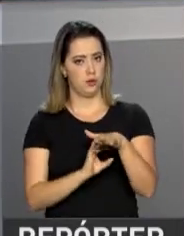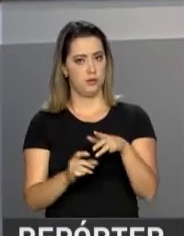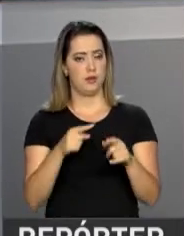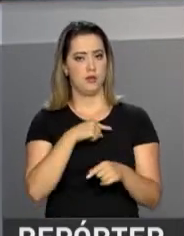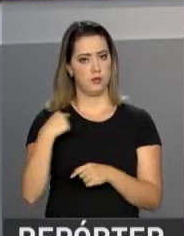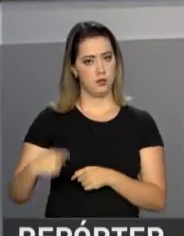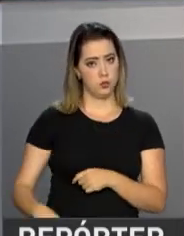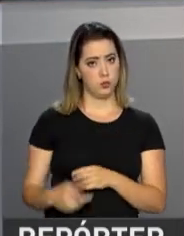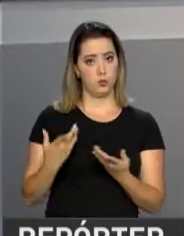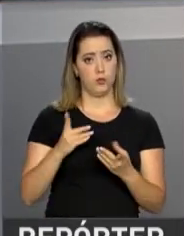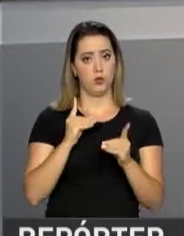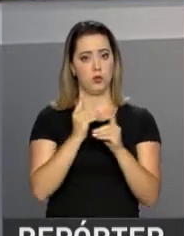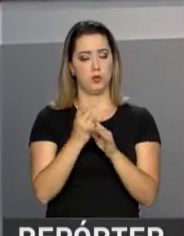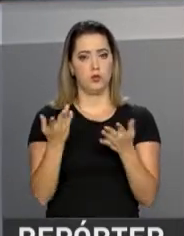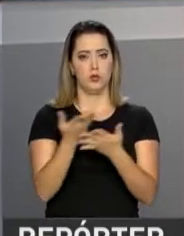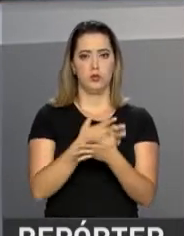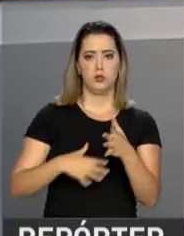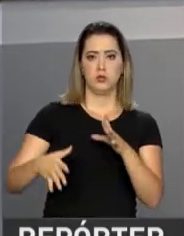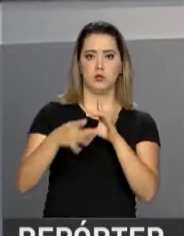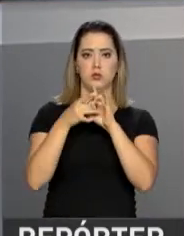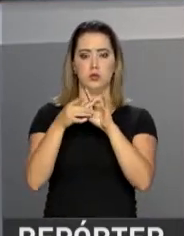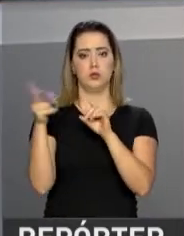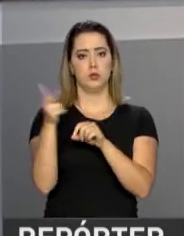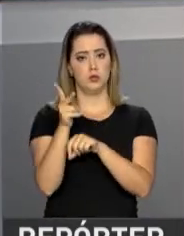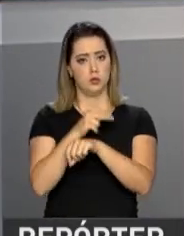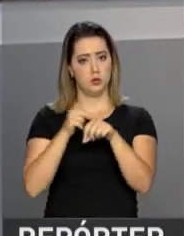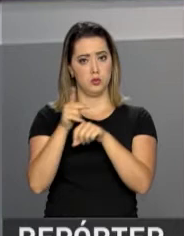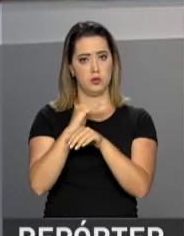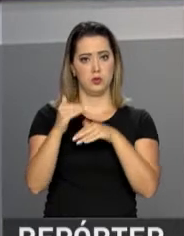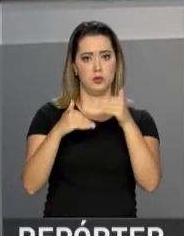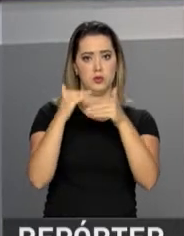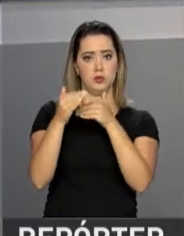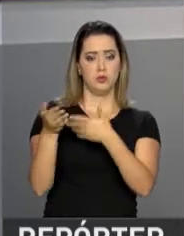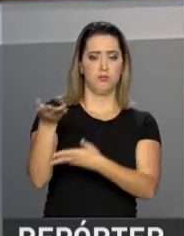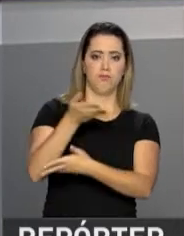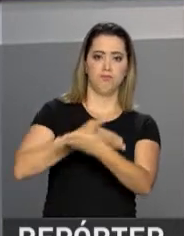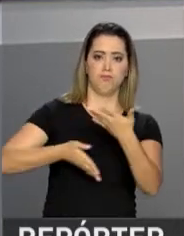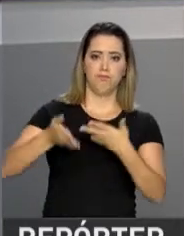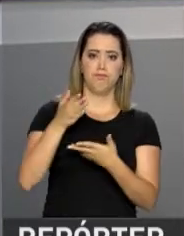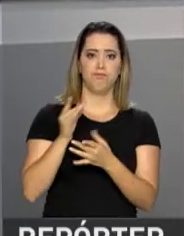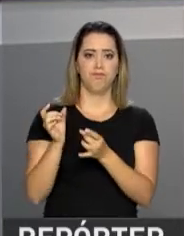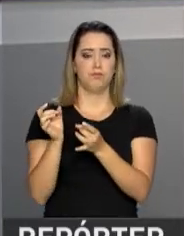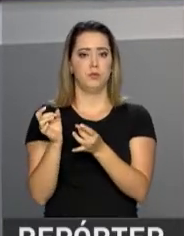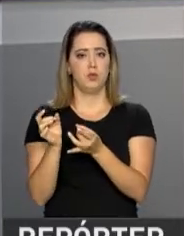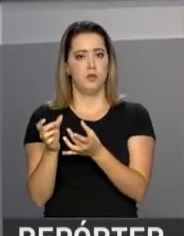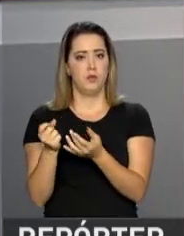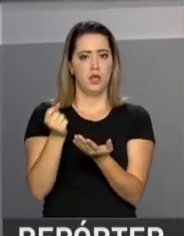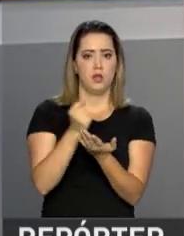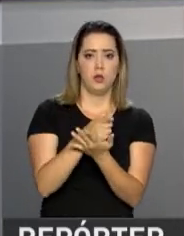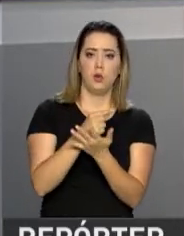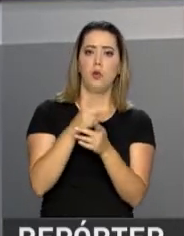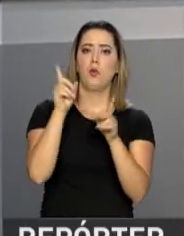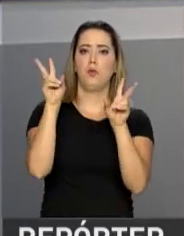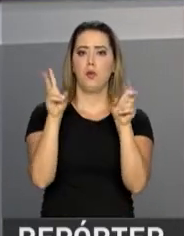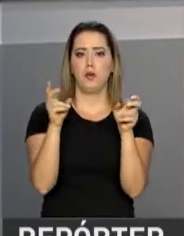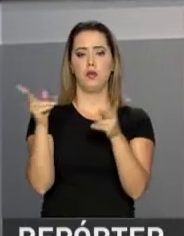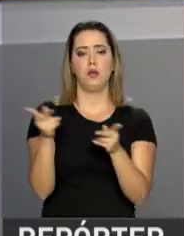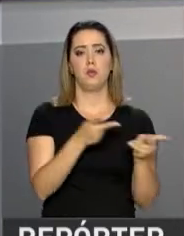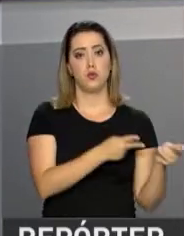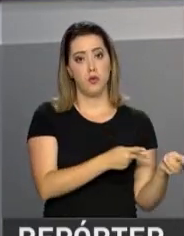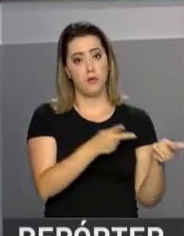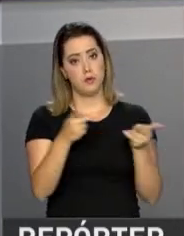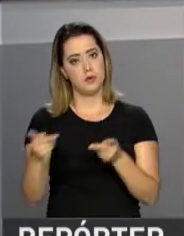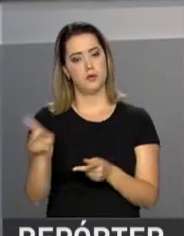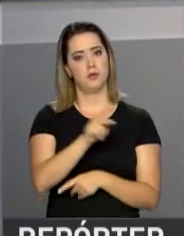fortalecimento da relação entre os dois países o aumento das relações comerciais e de investimentos serão temas de uma visita do presidente